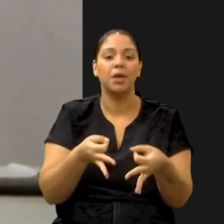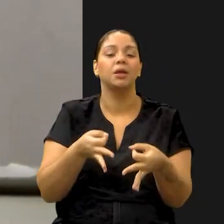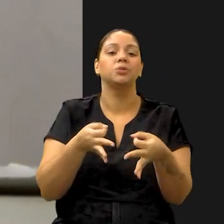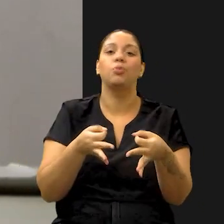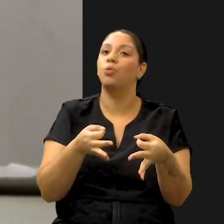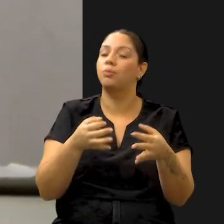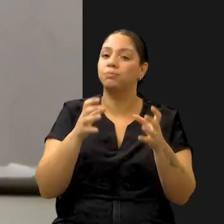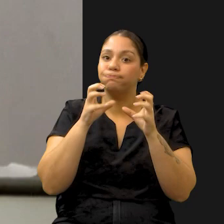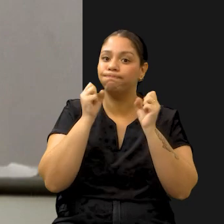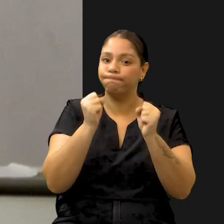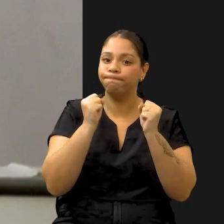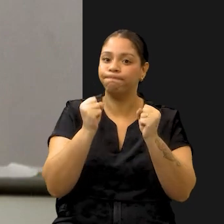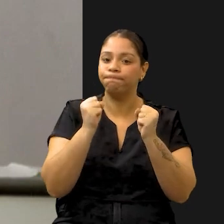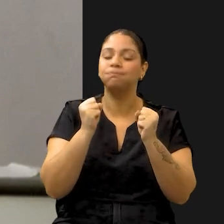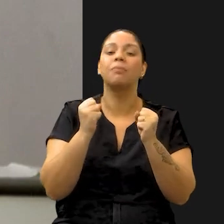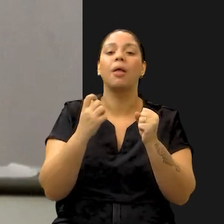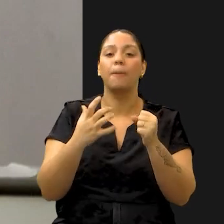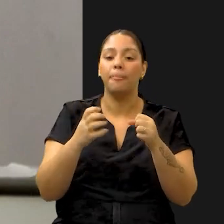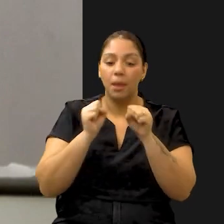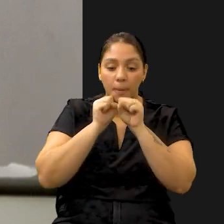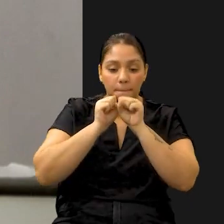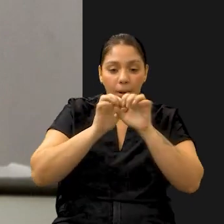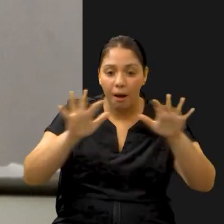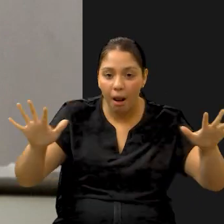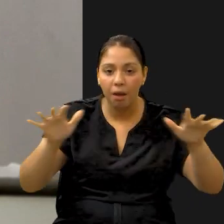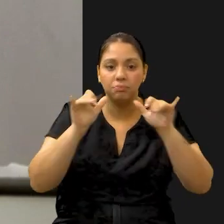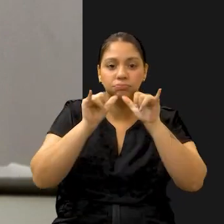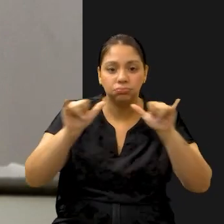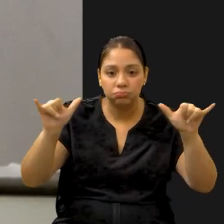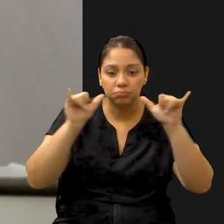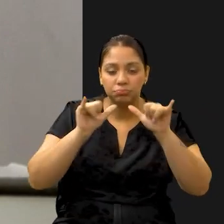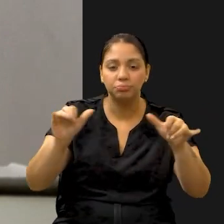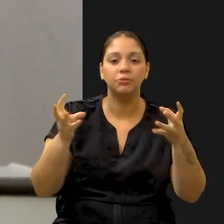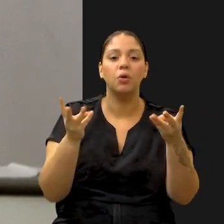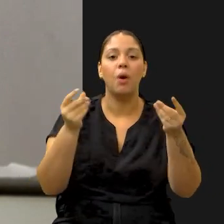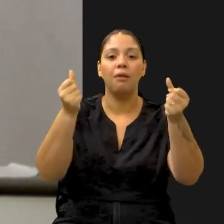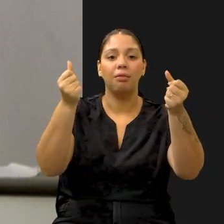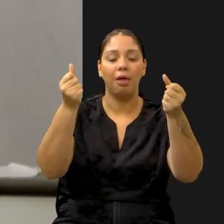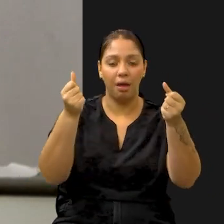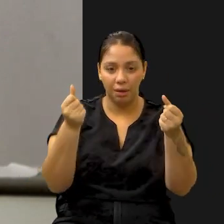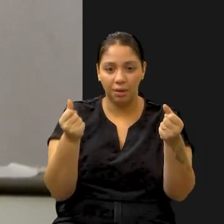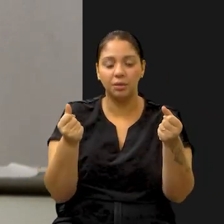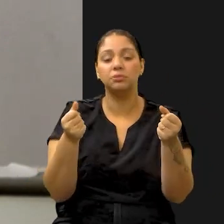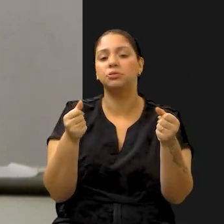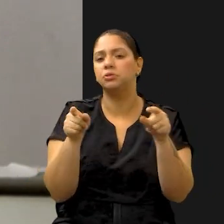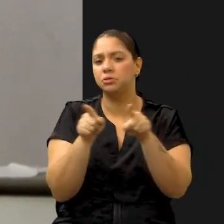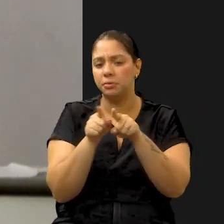muito engrandecedor e muito importante, a gente difundir informações de qualidade,